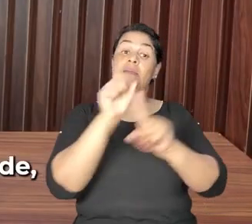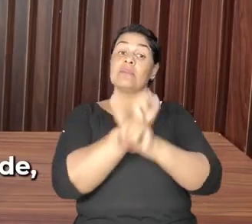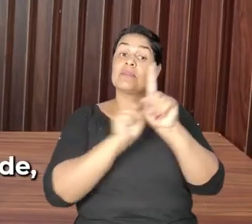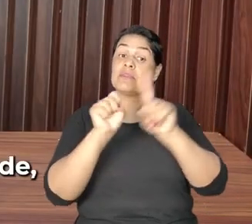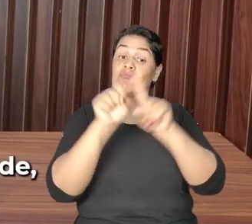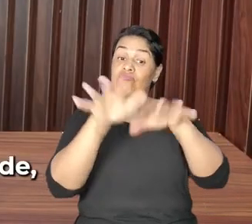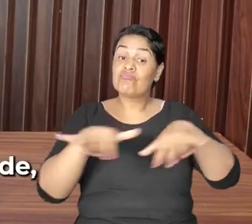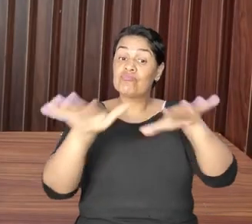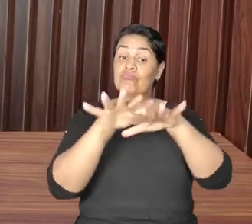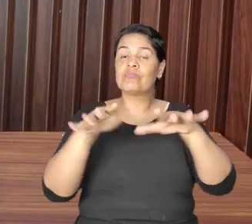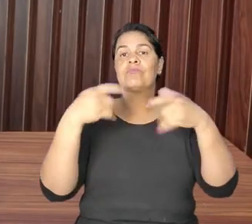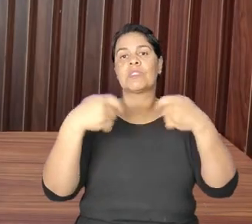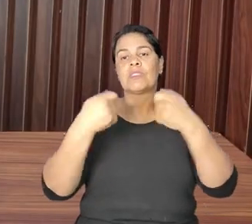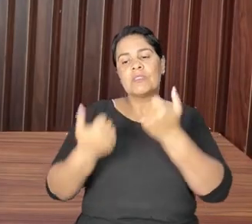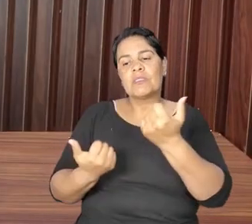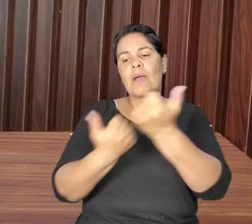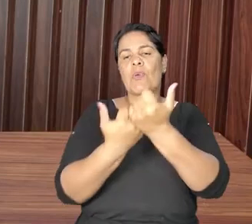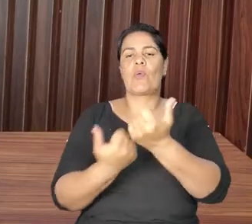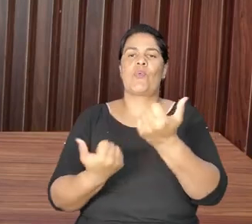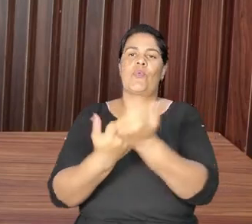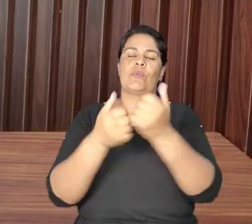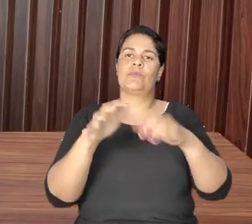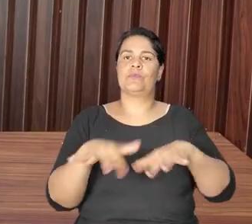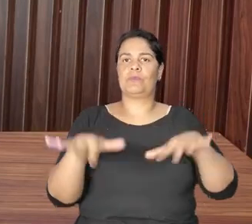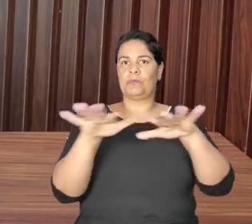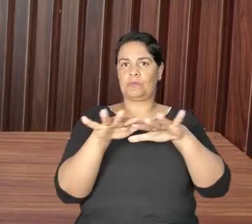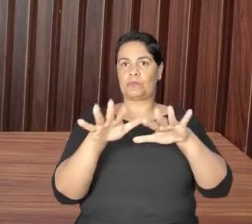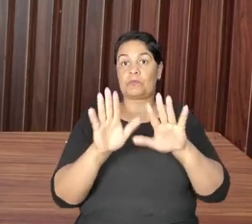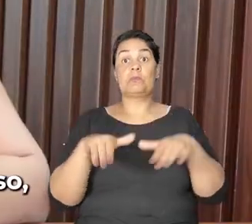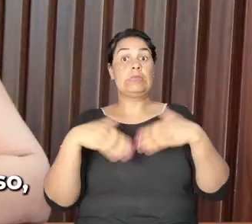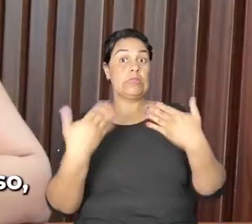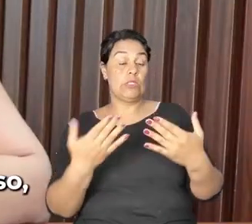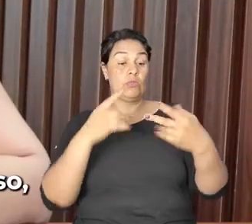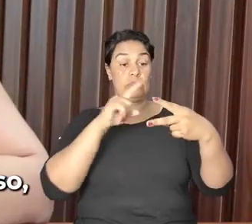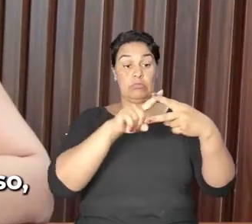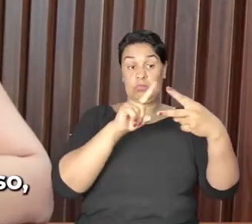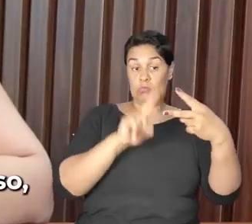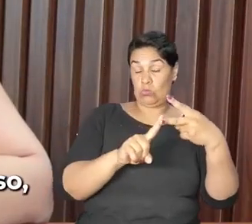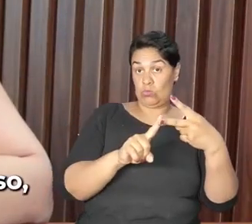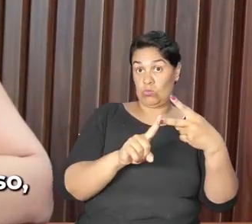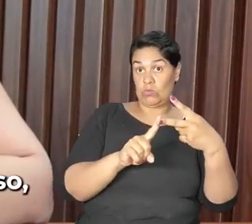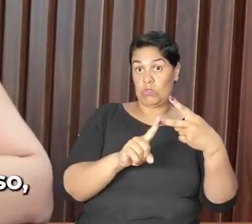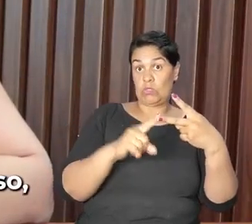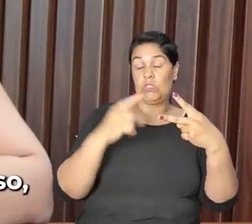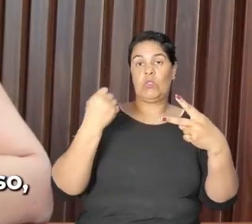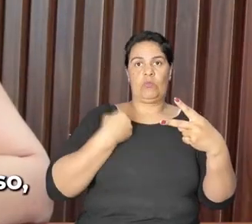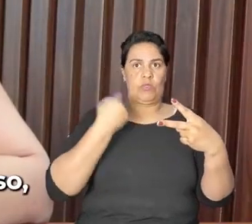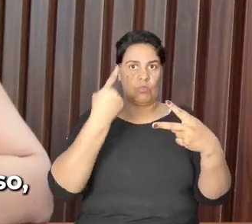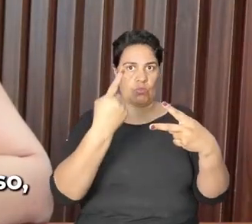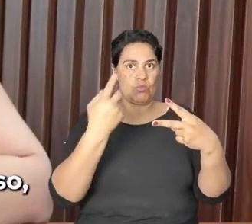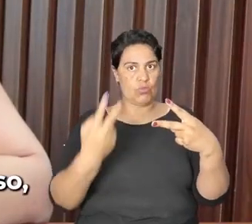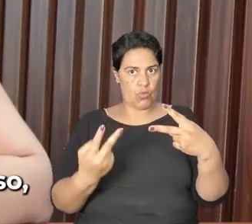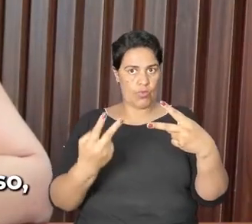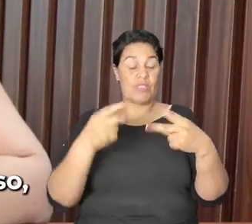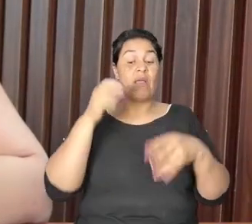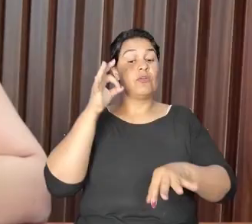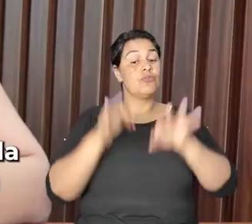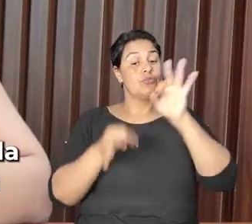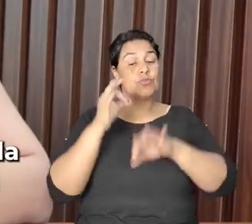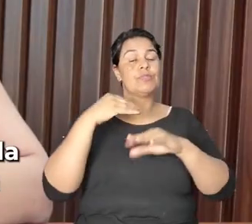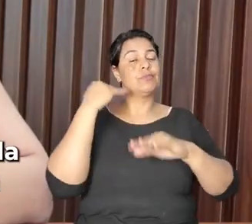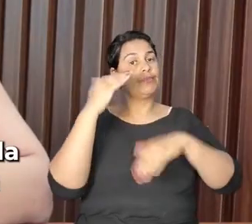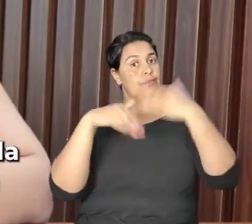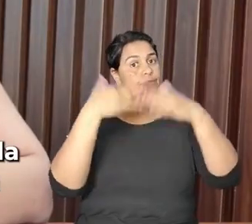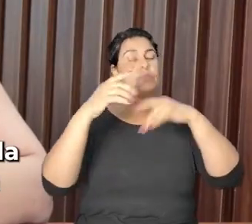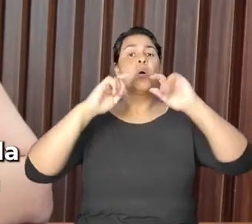da comunidade, buscando restaurar a ordem social. Como demonstramos nessas 2 primeiras unidades do curso,